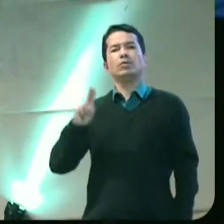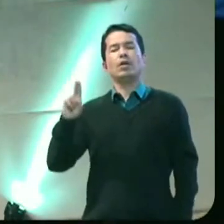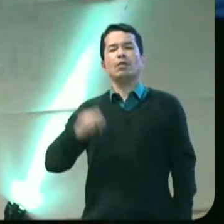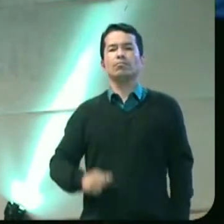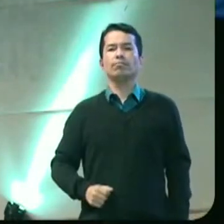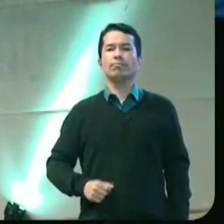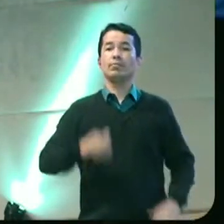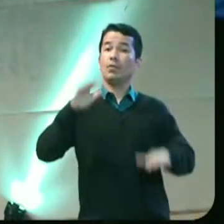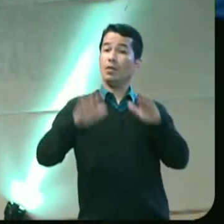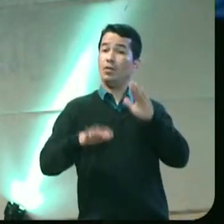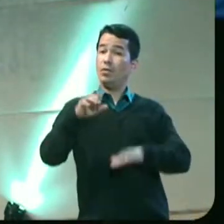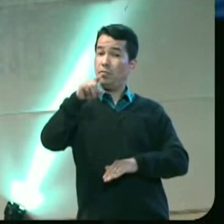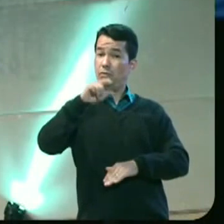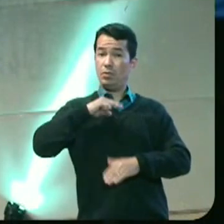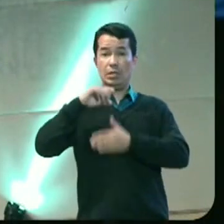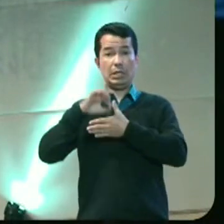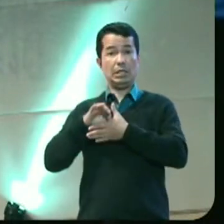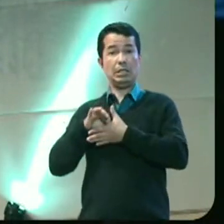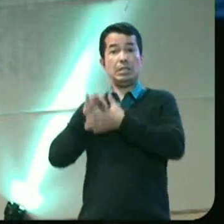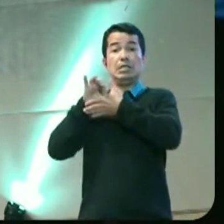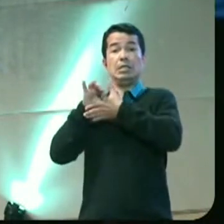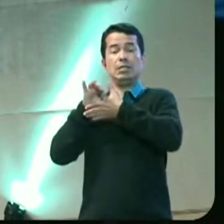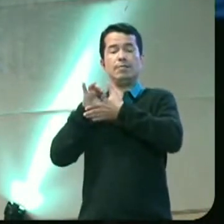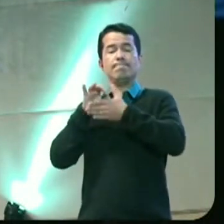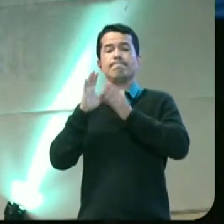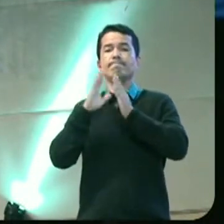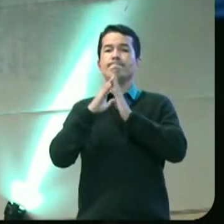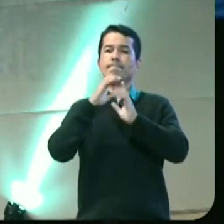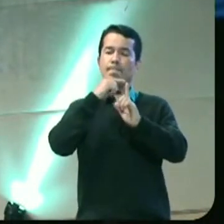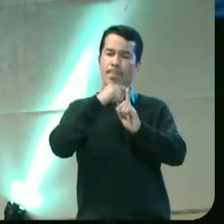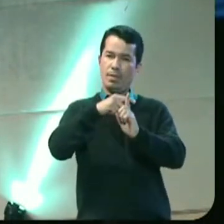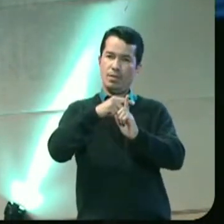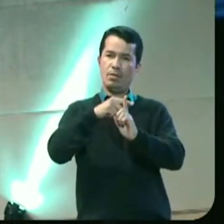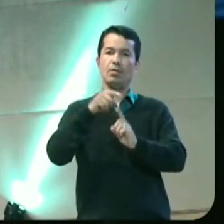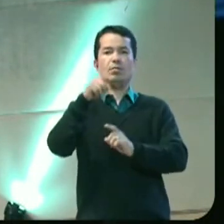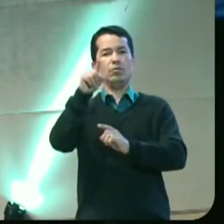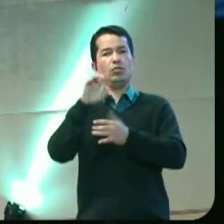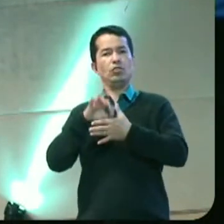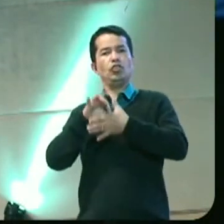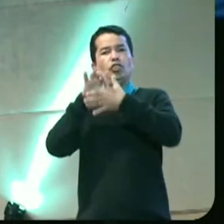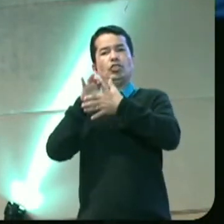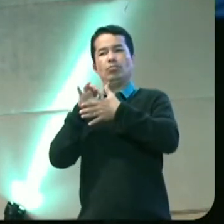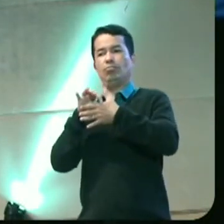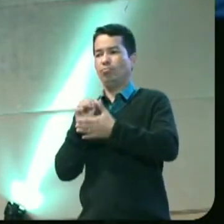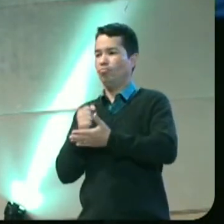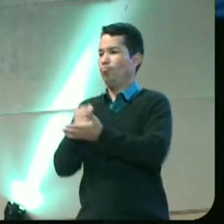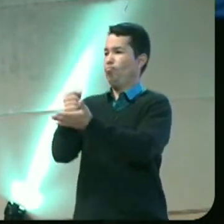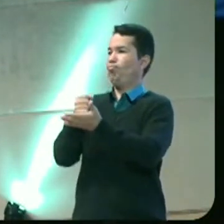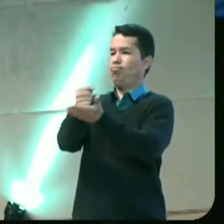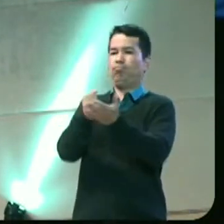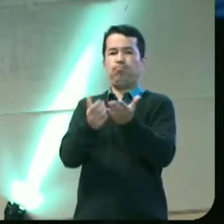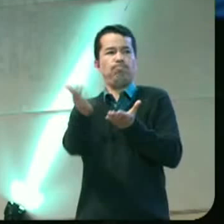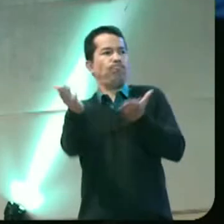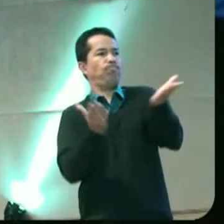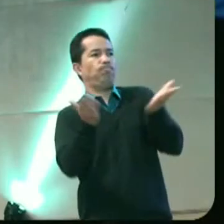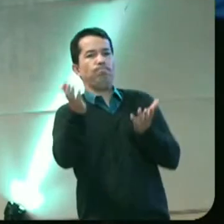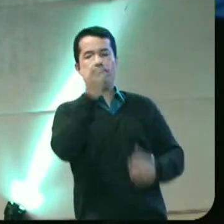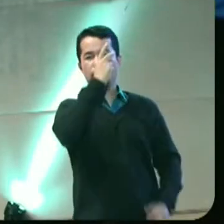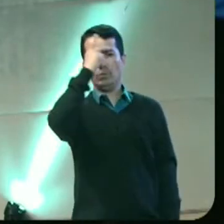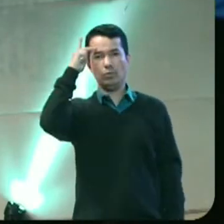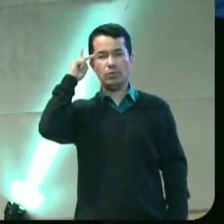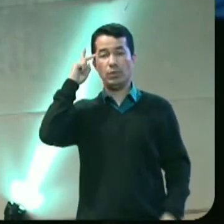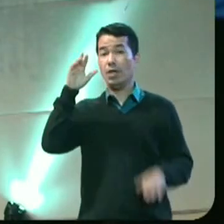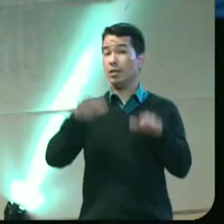seja um líder na sua igreja, de célula, você lidere pessoas no seu trabalho, talvez você tenha